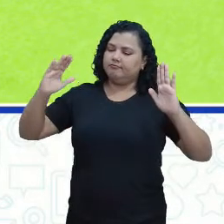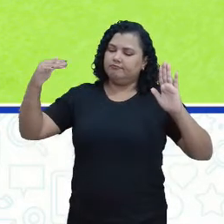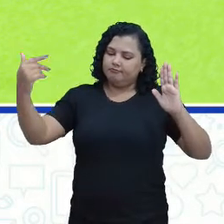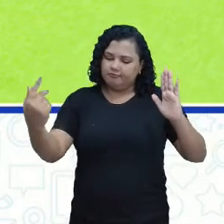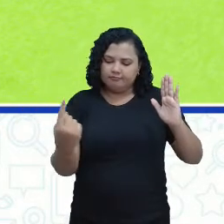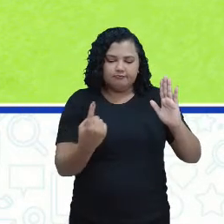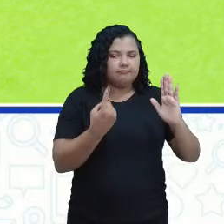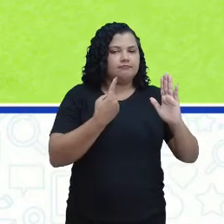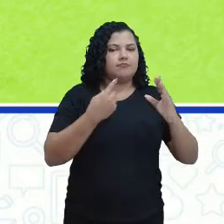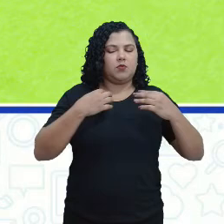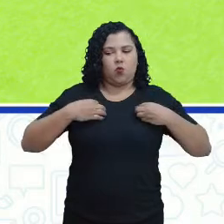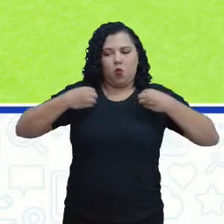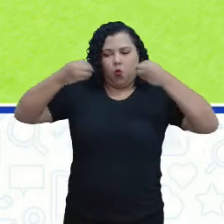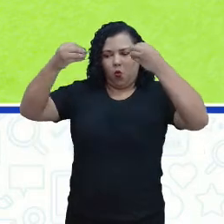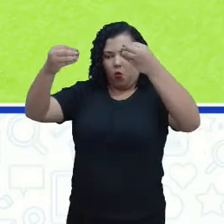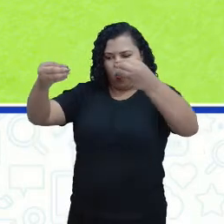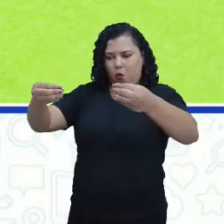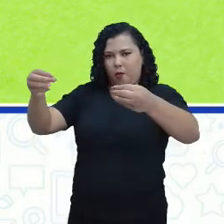veste nova,